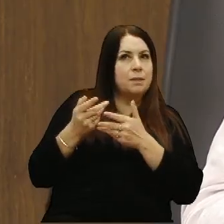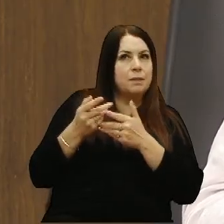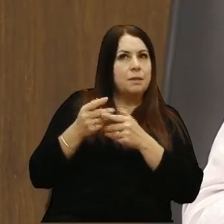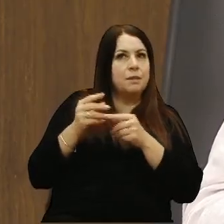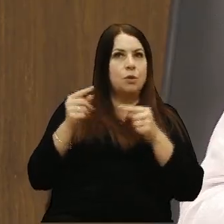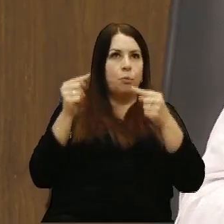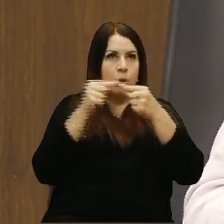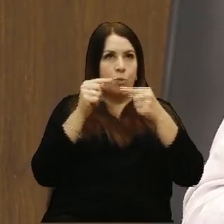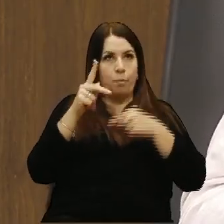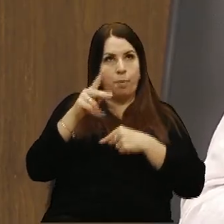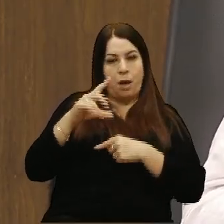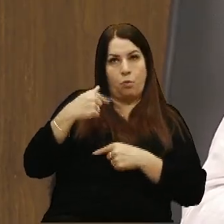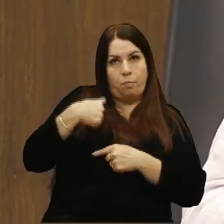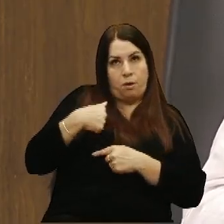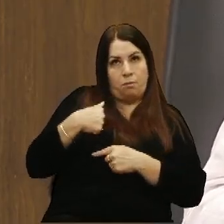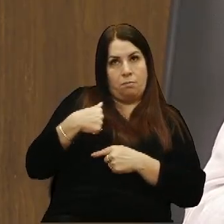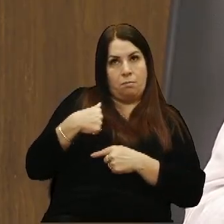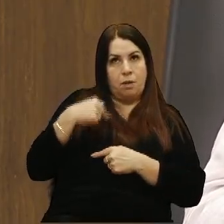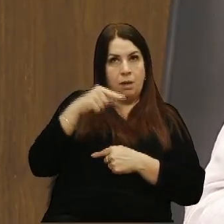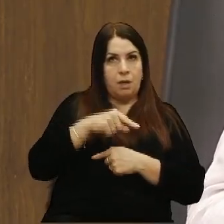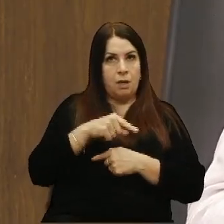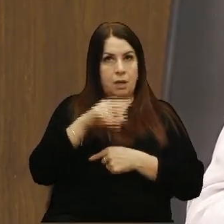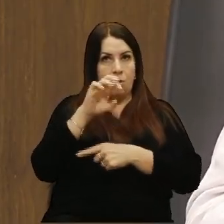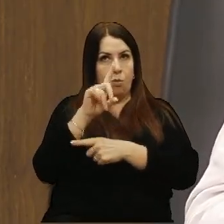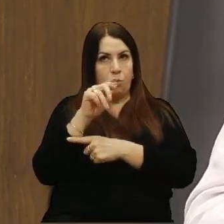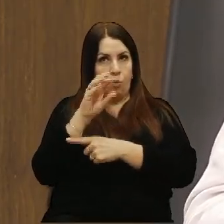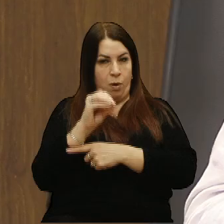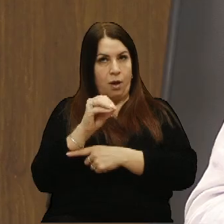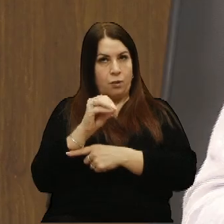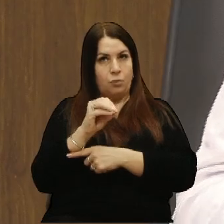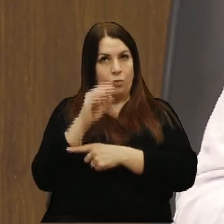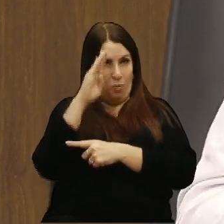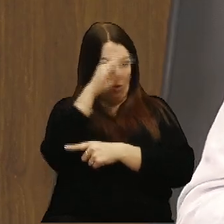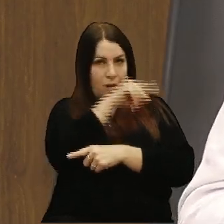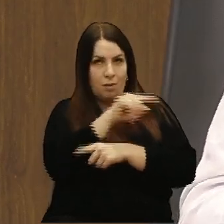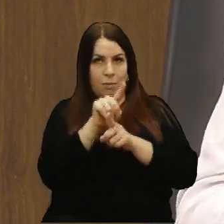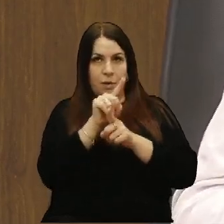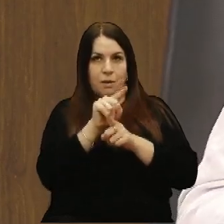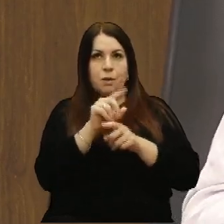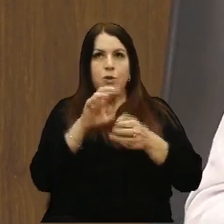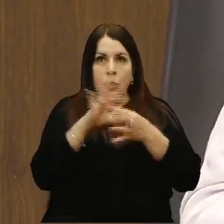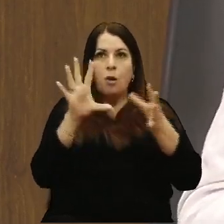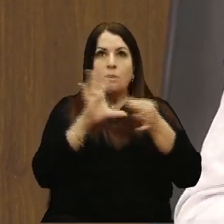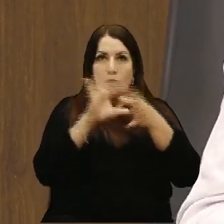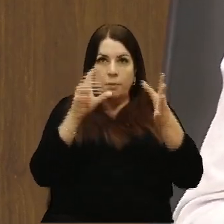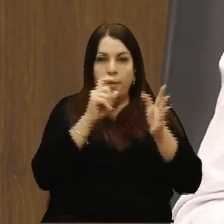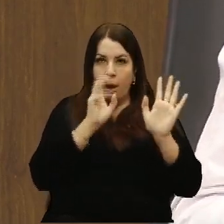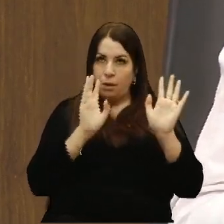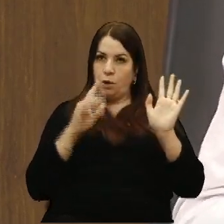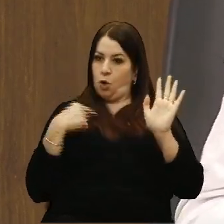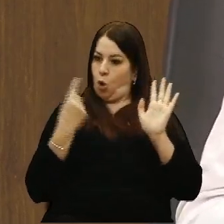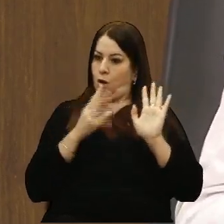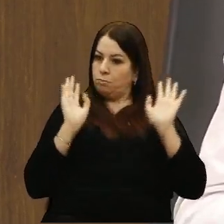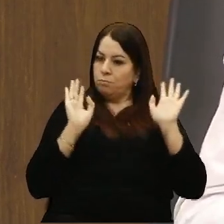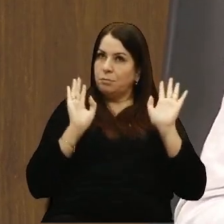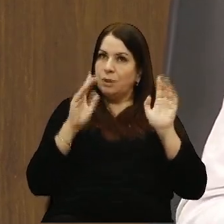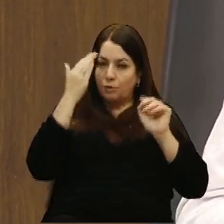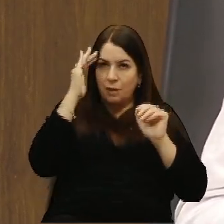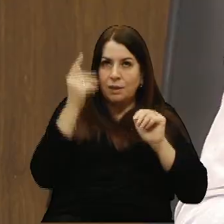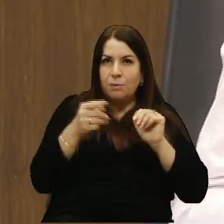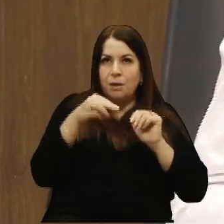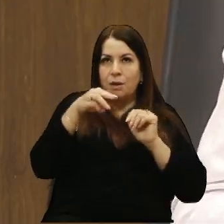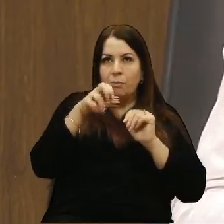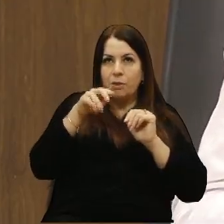PL do que comigo, que ele e o Eduardo Bolsonaro têm a mesma frase no último período, que é solta meu pai, não nós. Nós entendemos que